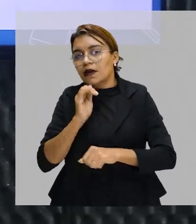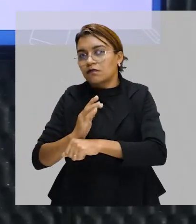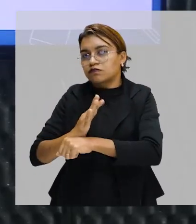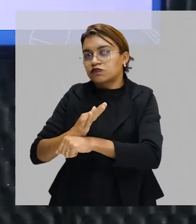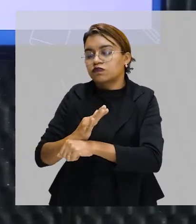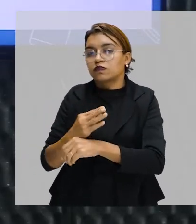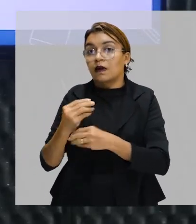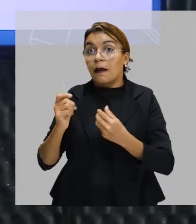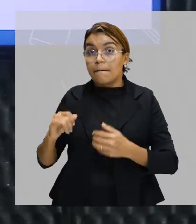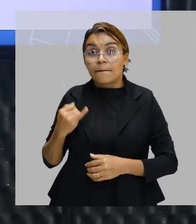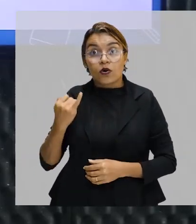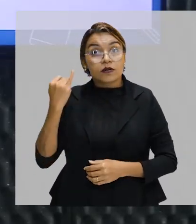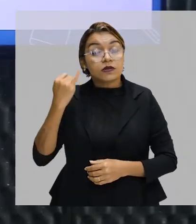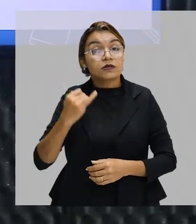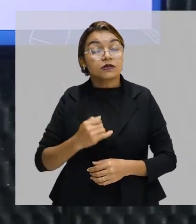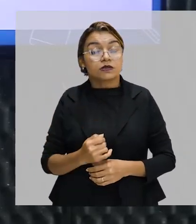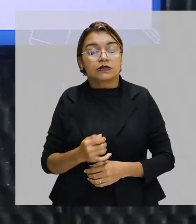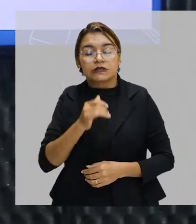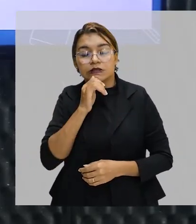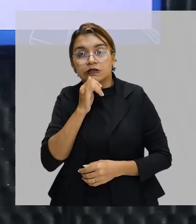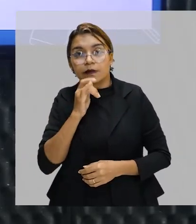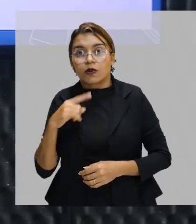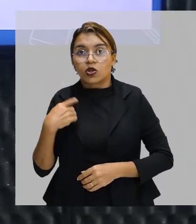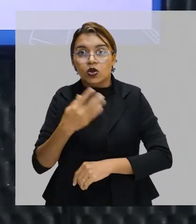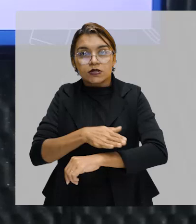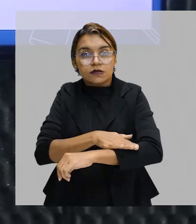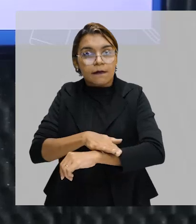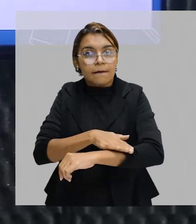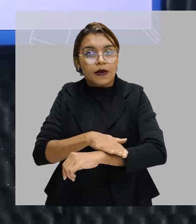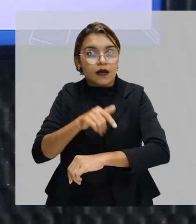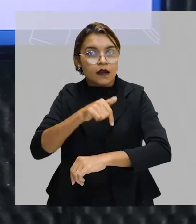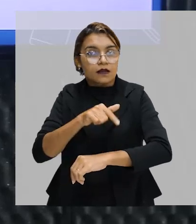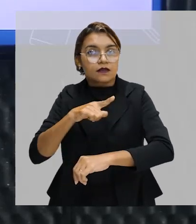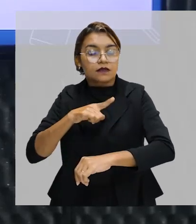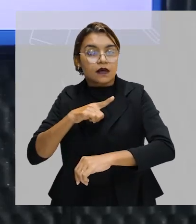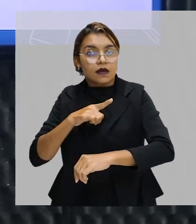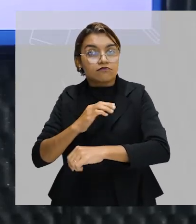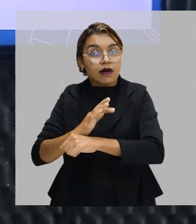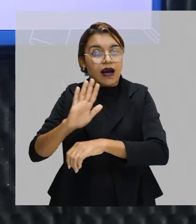é extremamente importante. A nossa pele apresenta uma certa